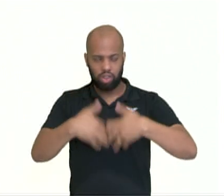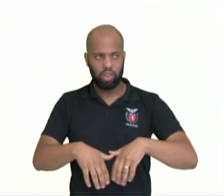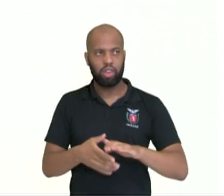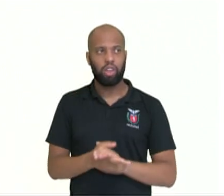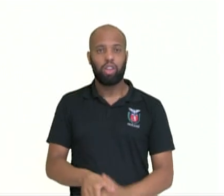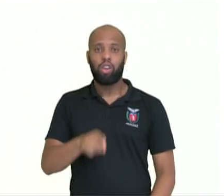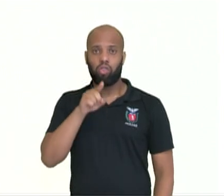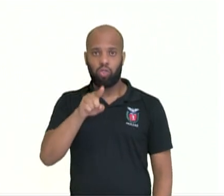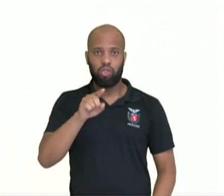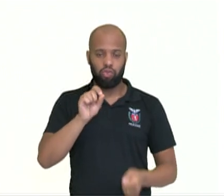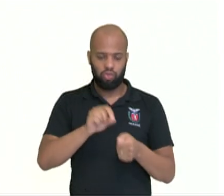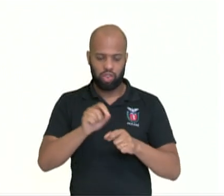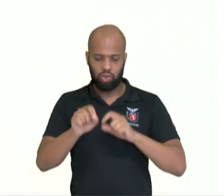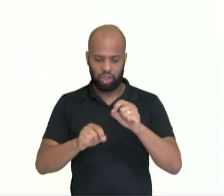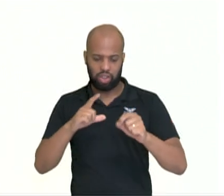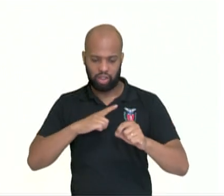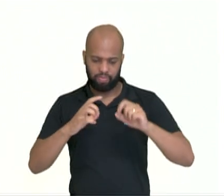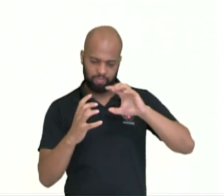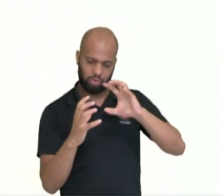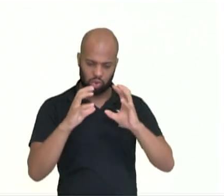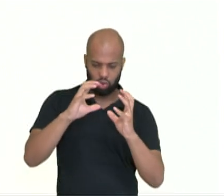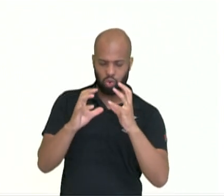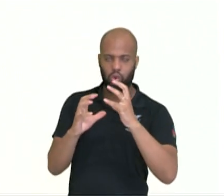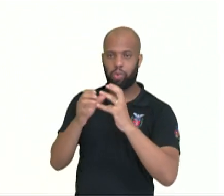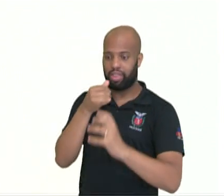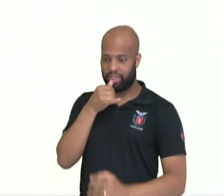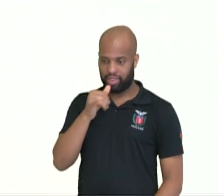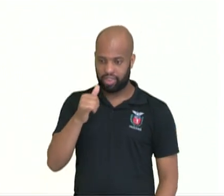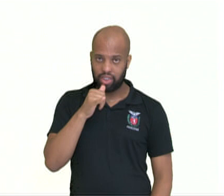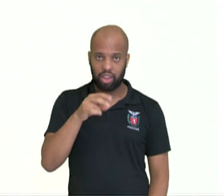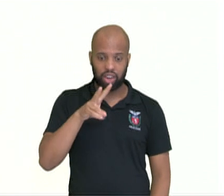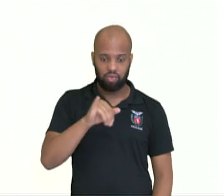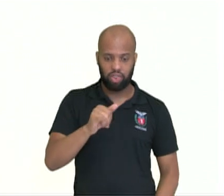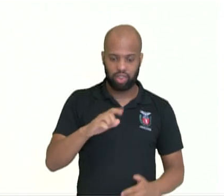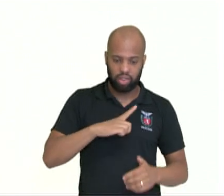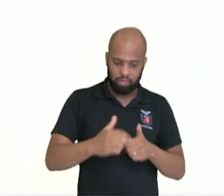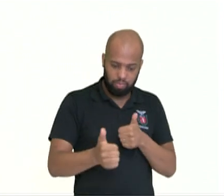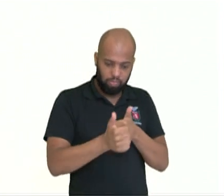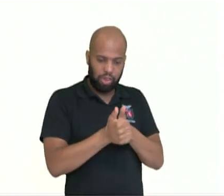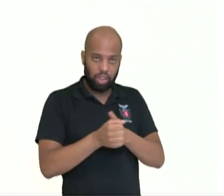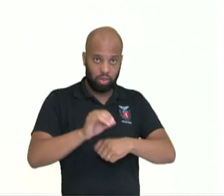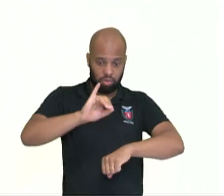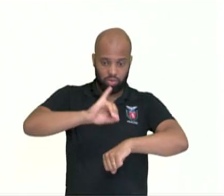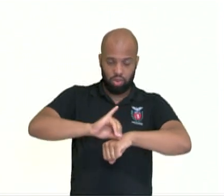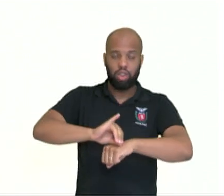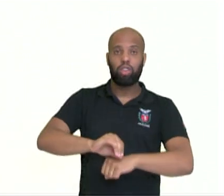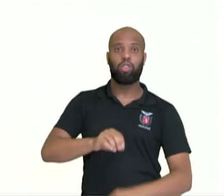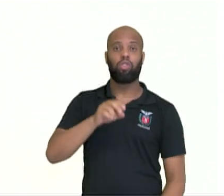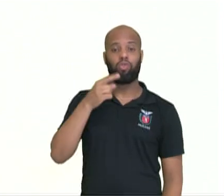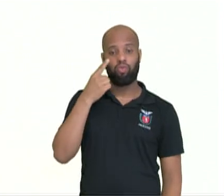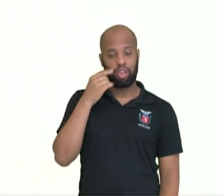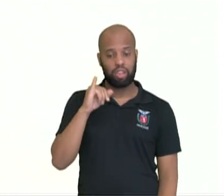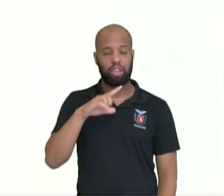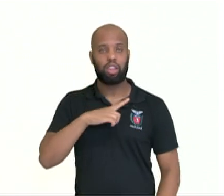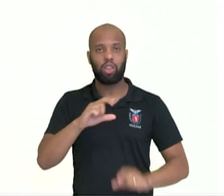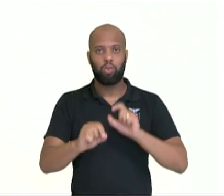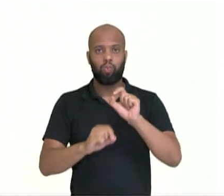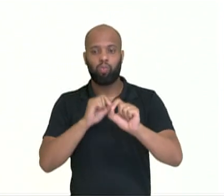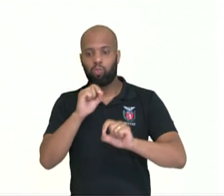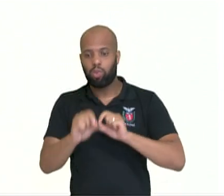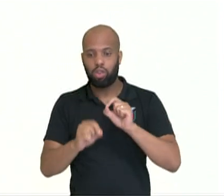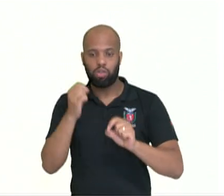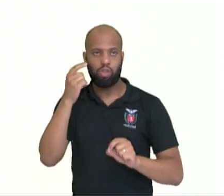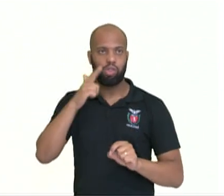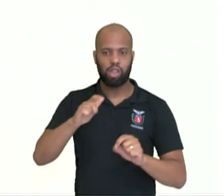vai pegar um corpo eletrizado e vai poder aproximar aqui do objeto e ver se vai haver uma reação,